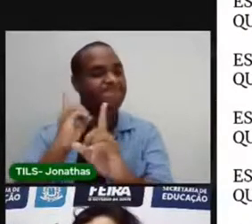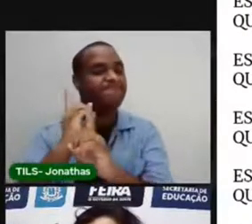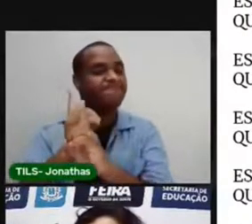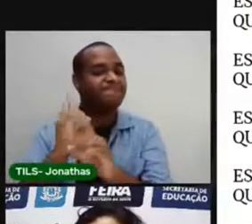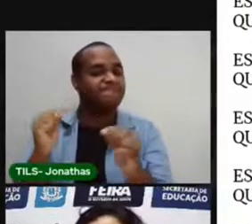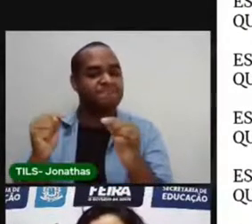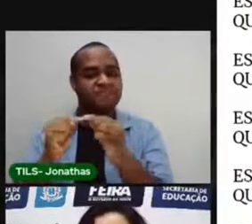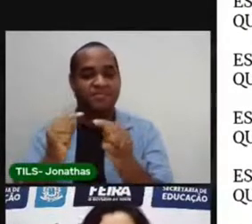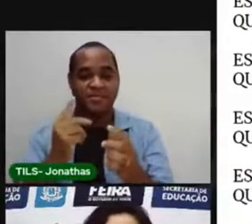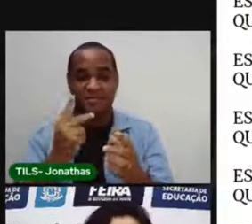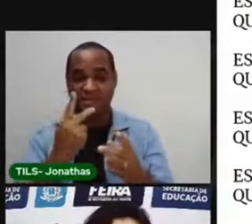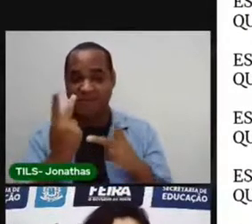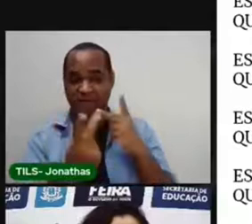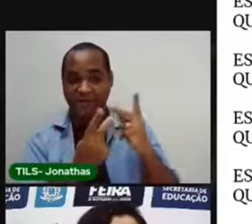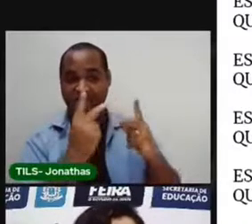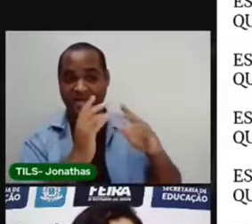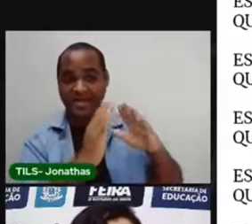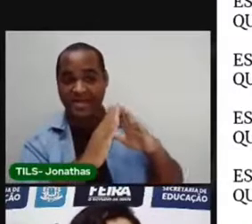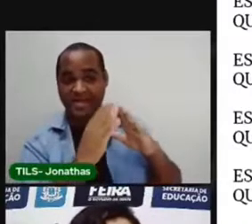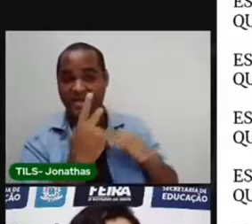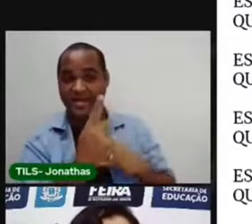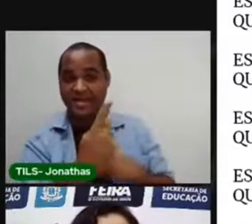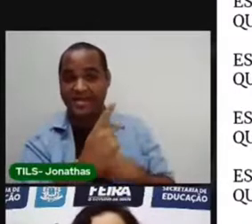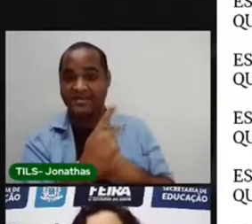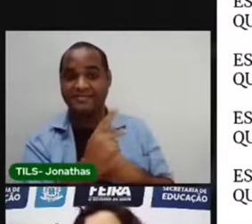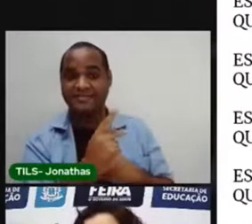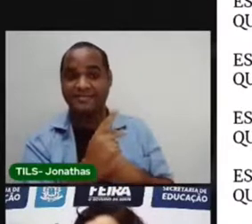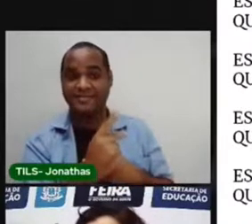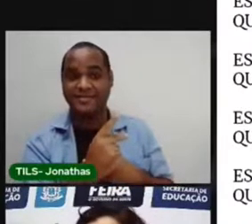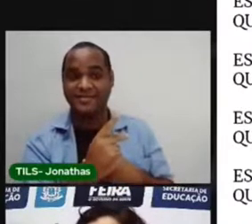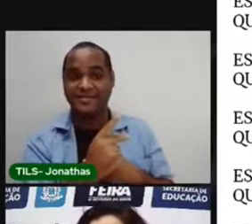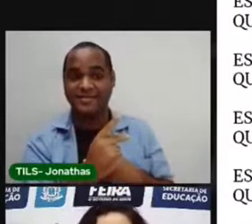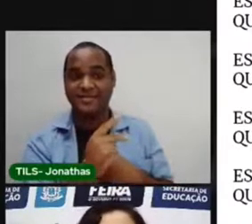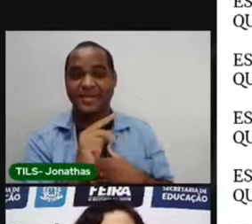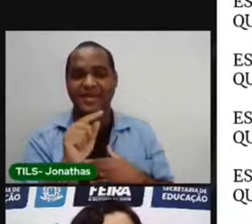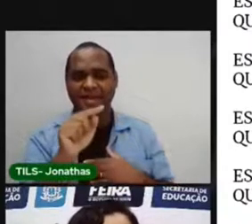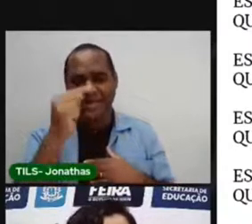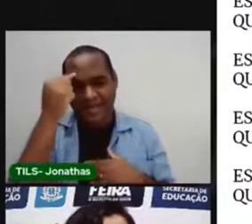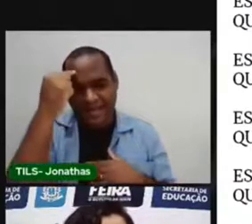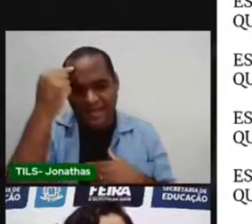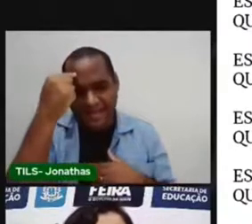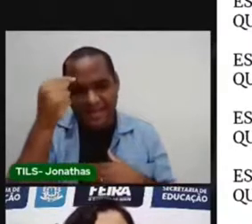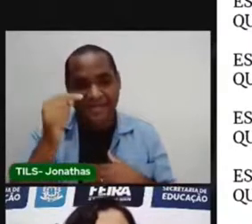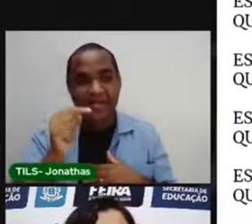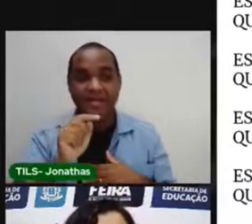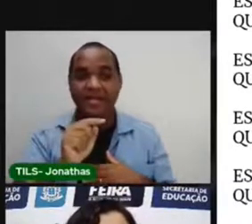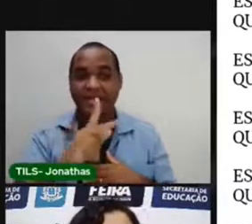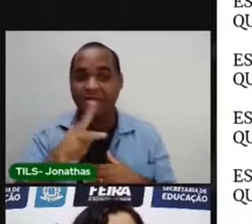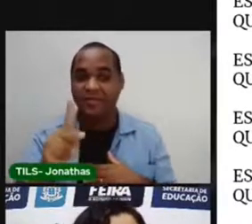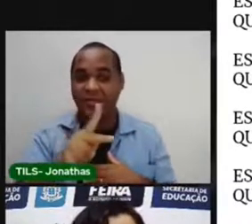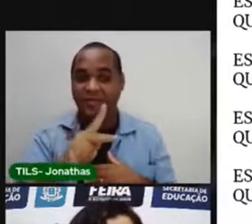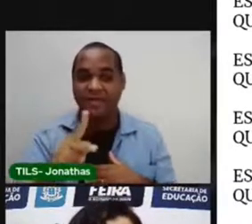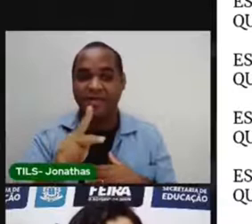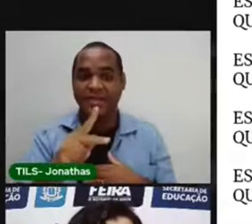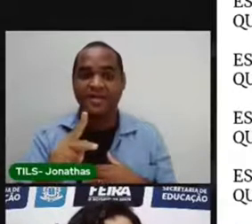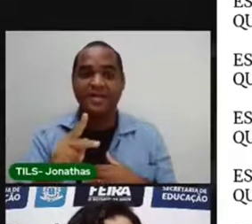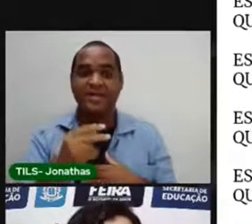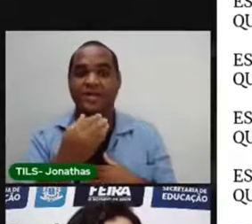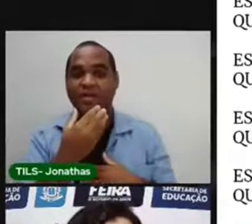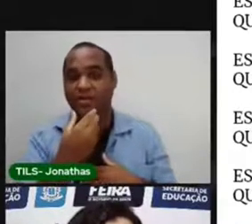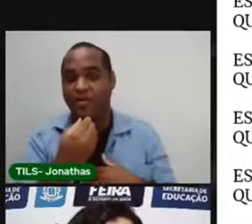que não falei em casa de. Lembra que a Pró falou qual era a palavra que o menininho